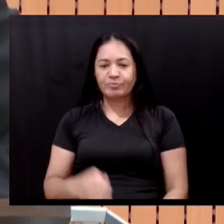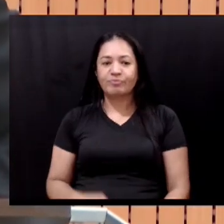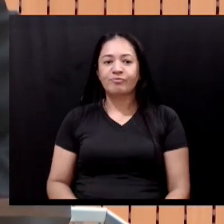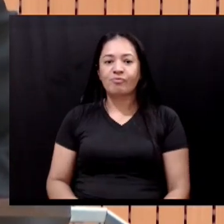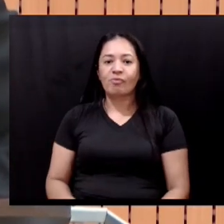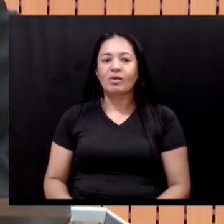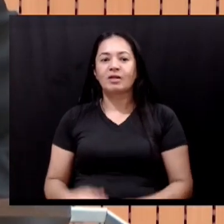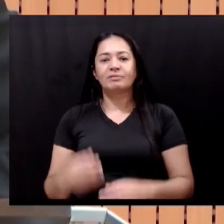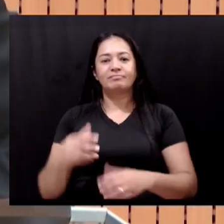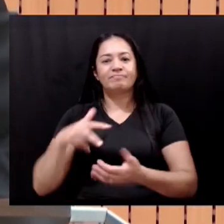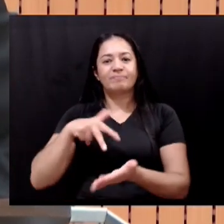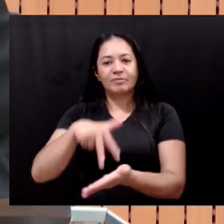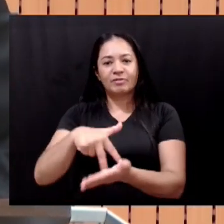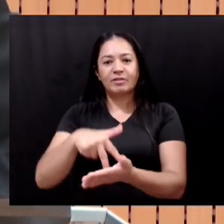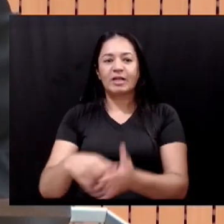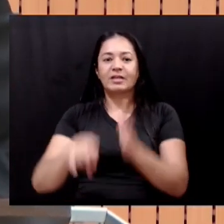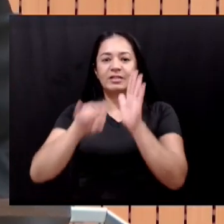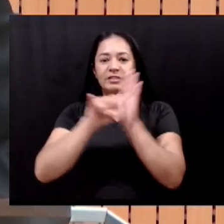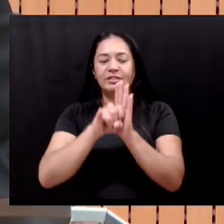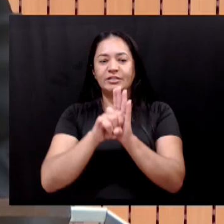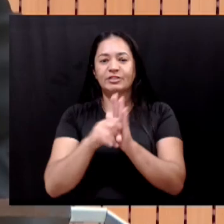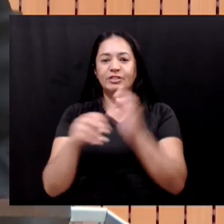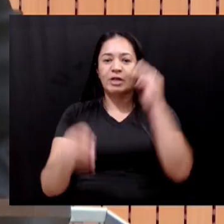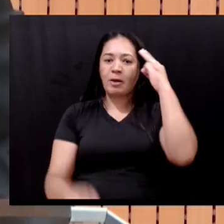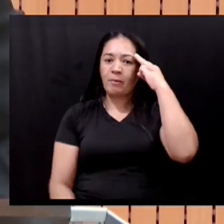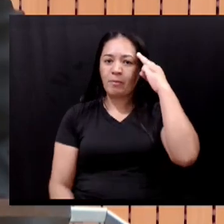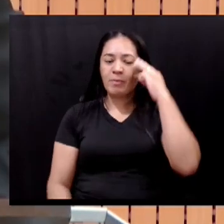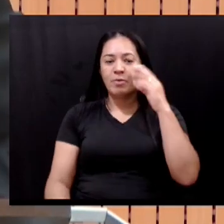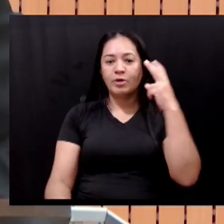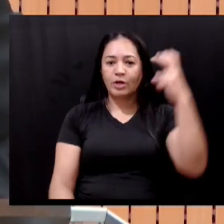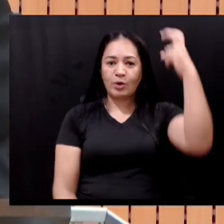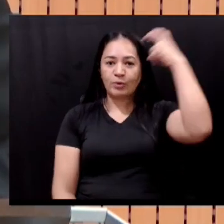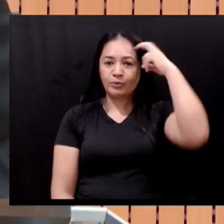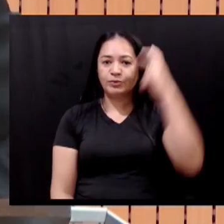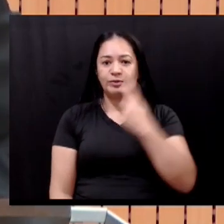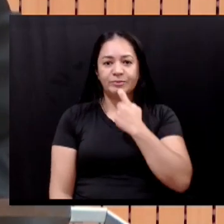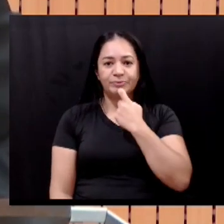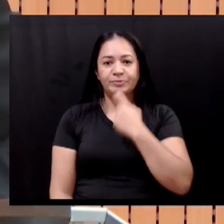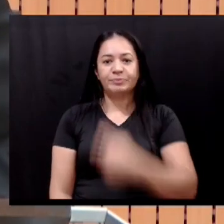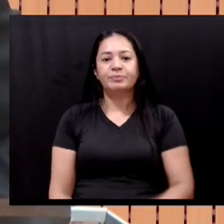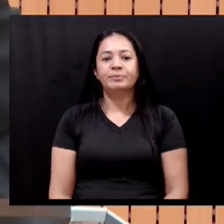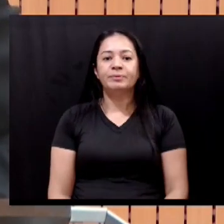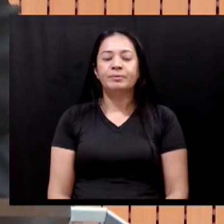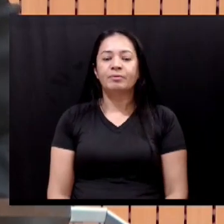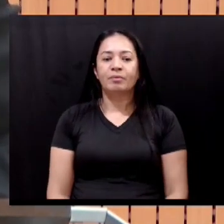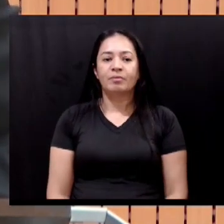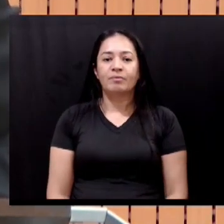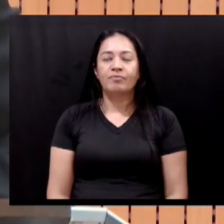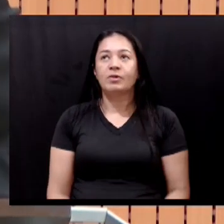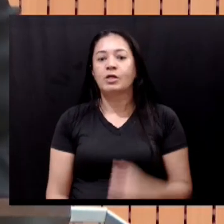identidade e a memória cultural de Campinas. Entre eles,